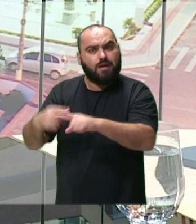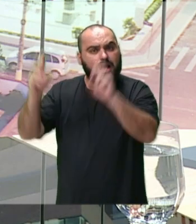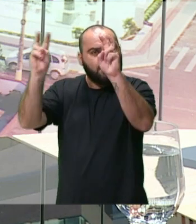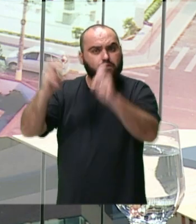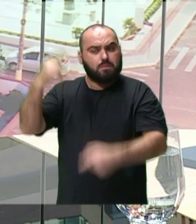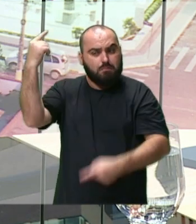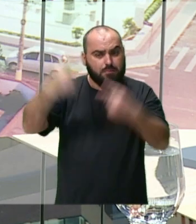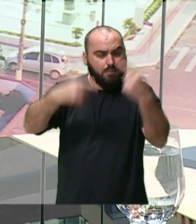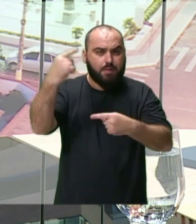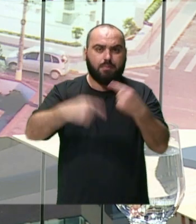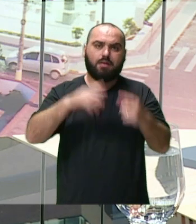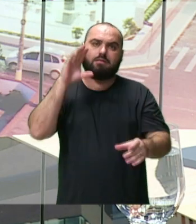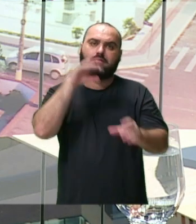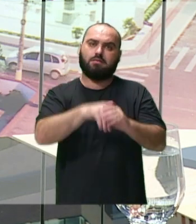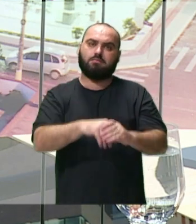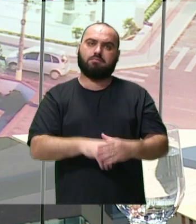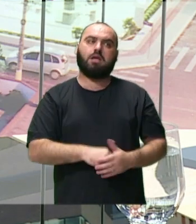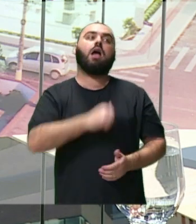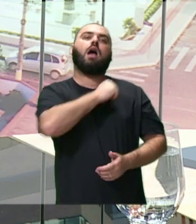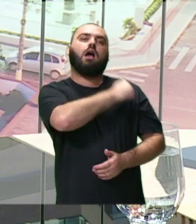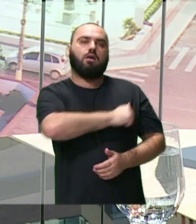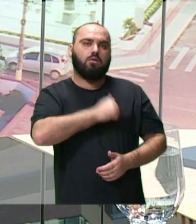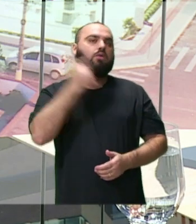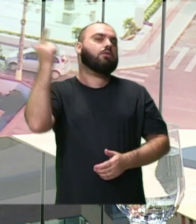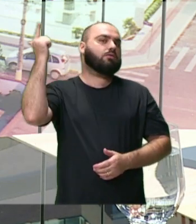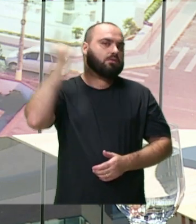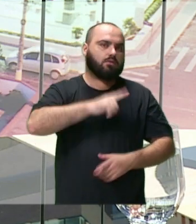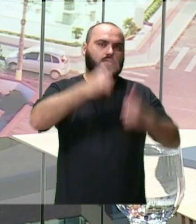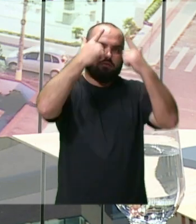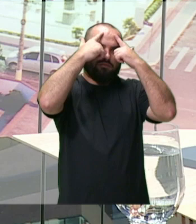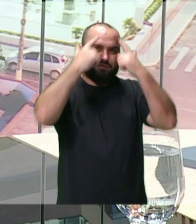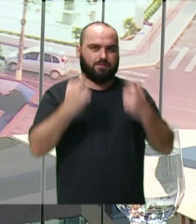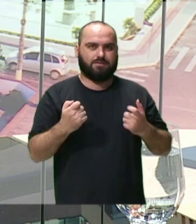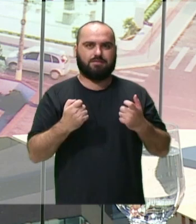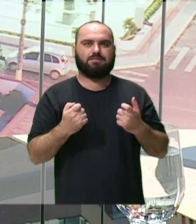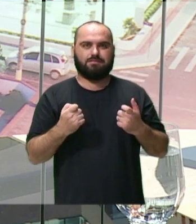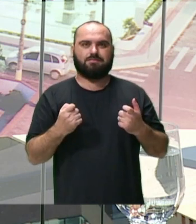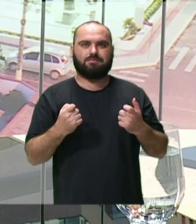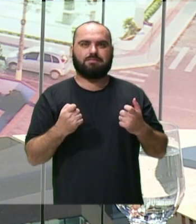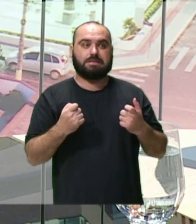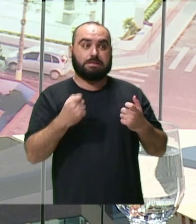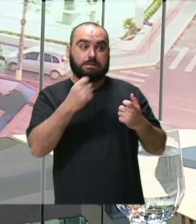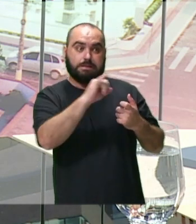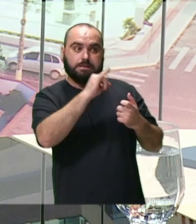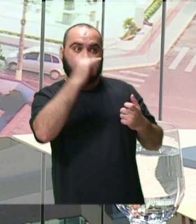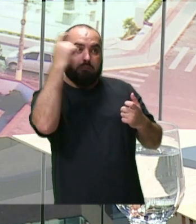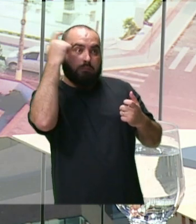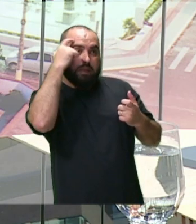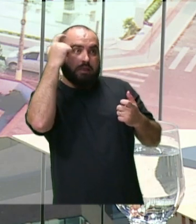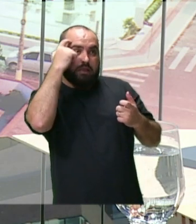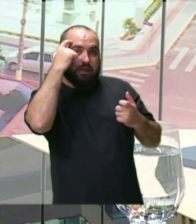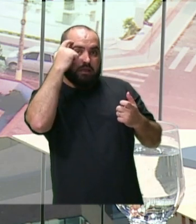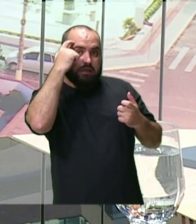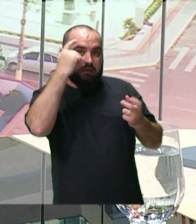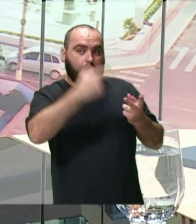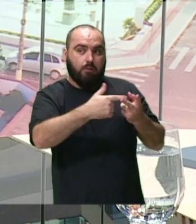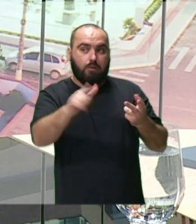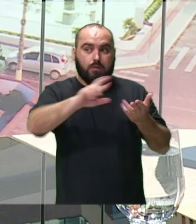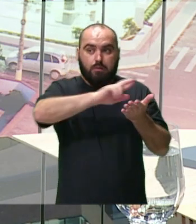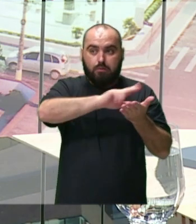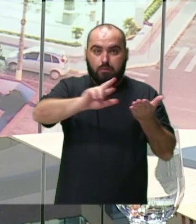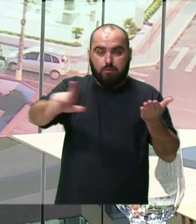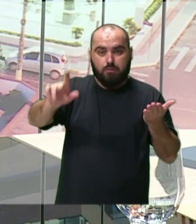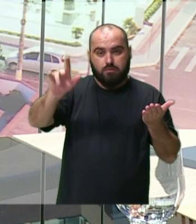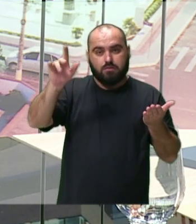aqui na casa. Agosto vem de novo a situação da violência doméstica. Então, se eu puder pensar em outra coisa sem ser o concurso e as gurias,